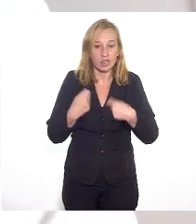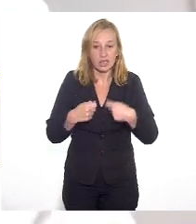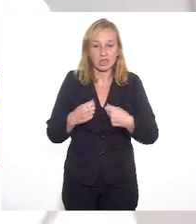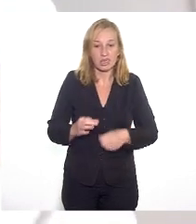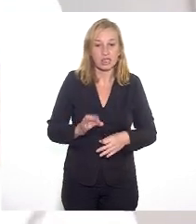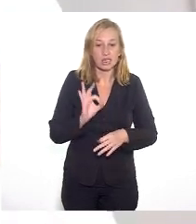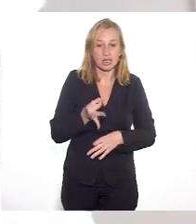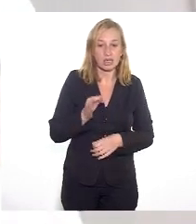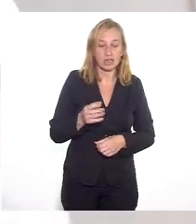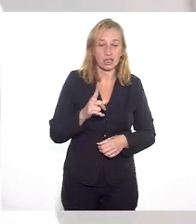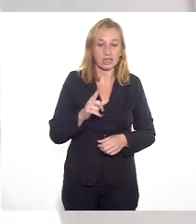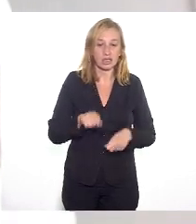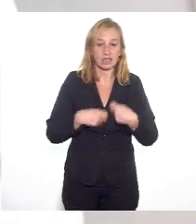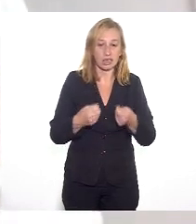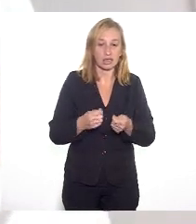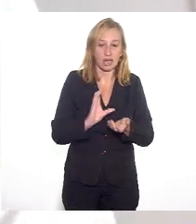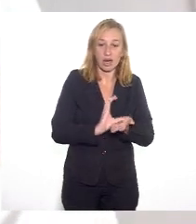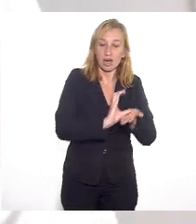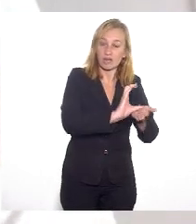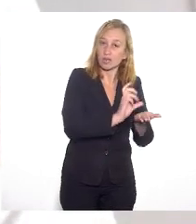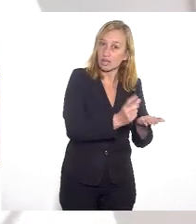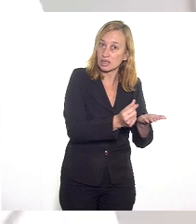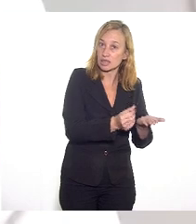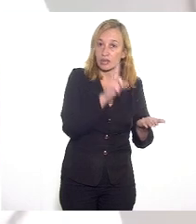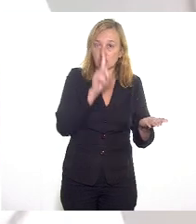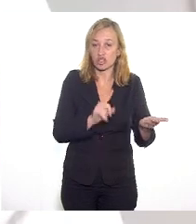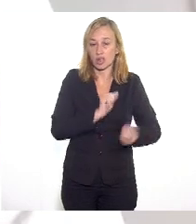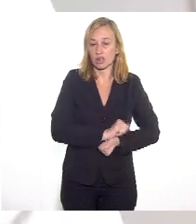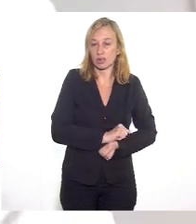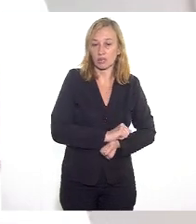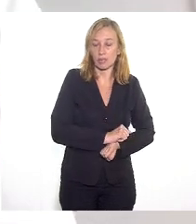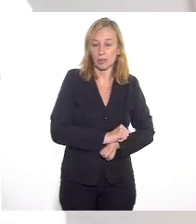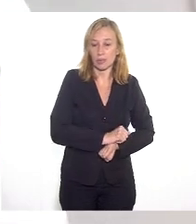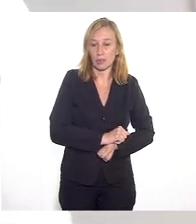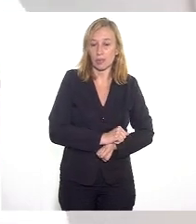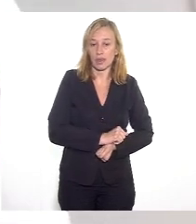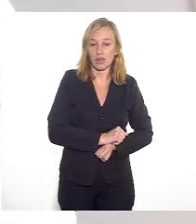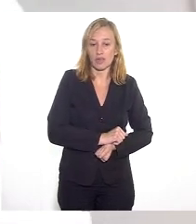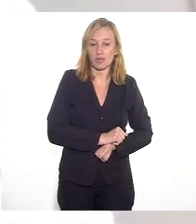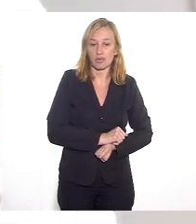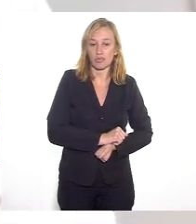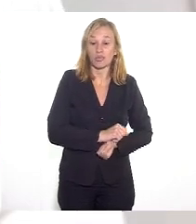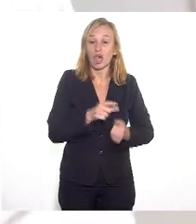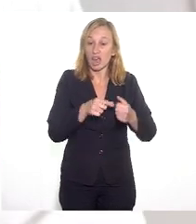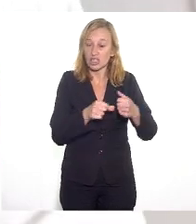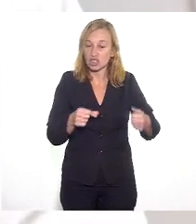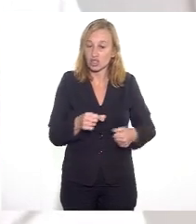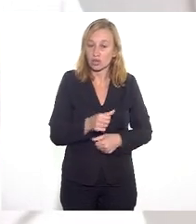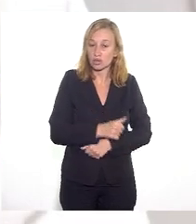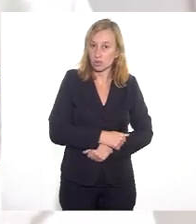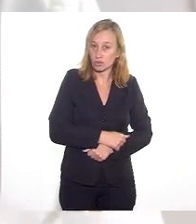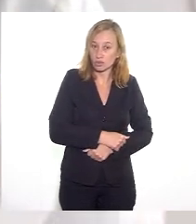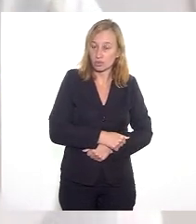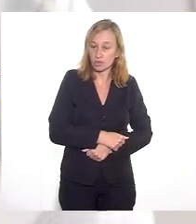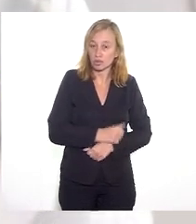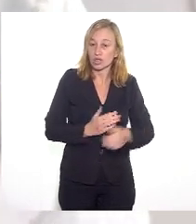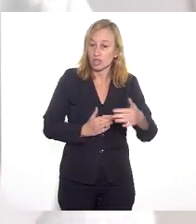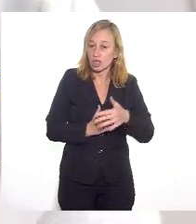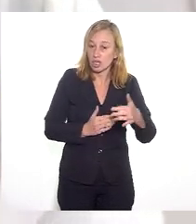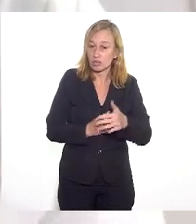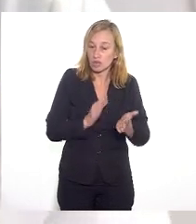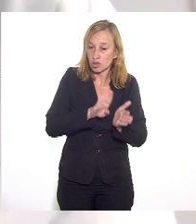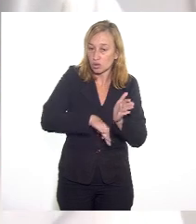garantir o financiamento para direitos. Pedimos a supressão, inclusive, do artigo do dispositivo que limita os